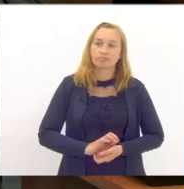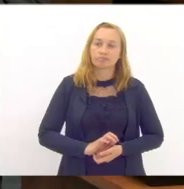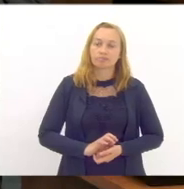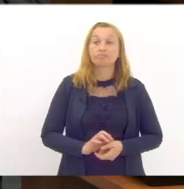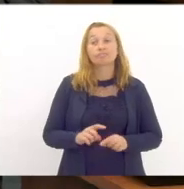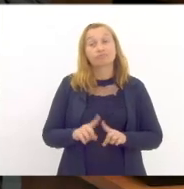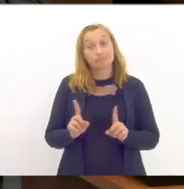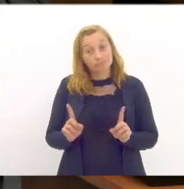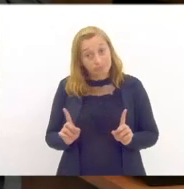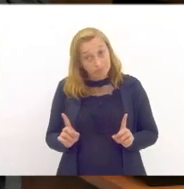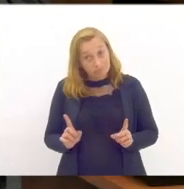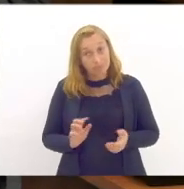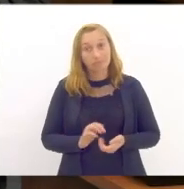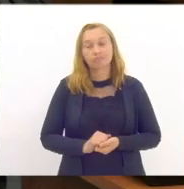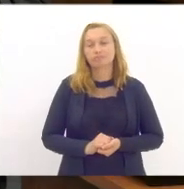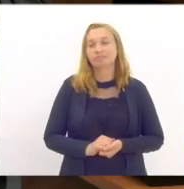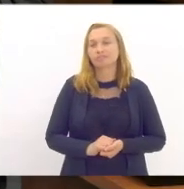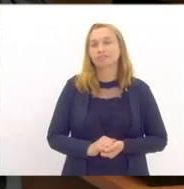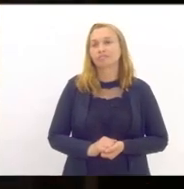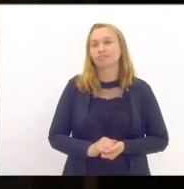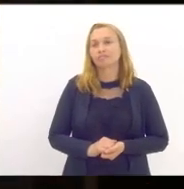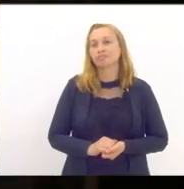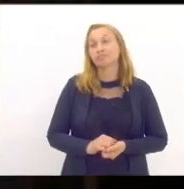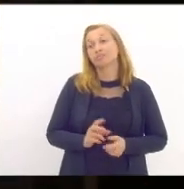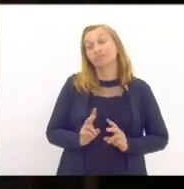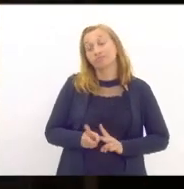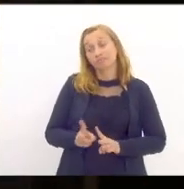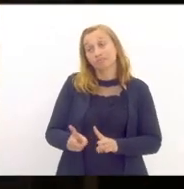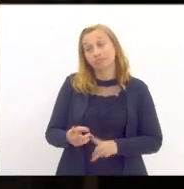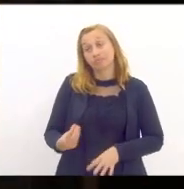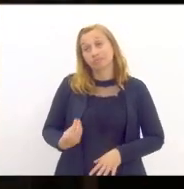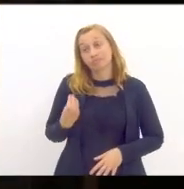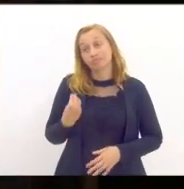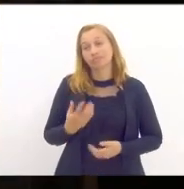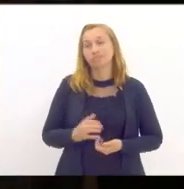Mas, enfim, é vida que segue.